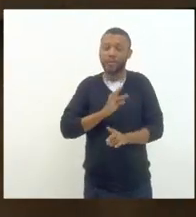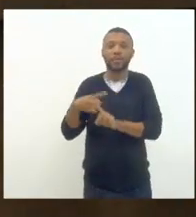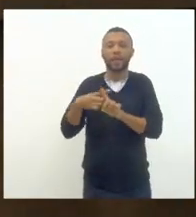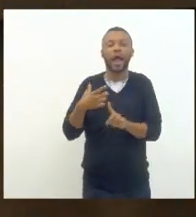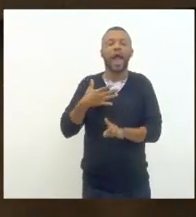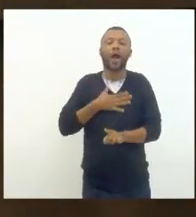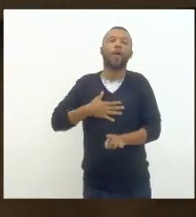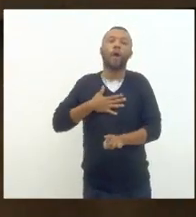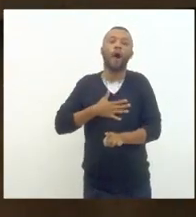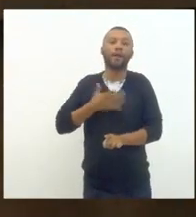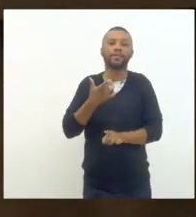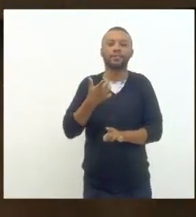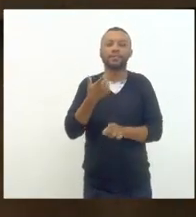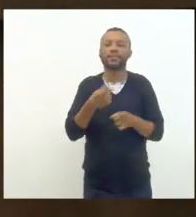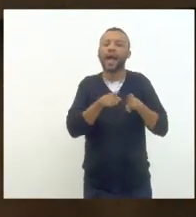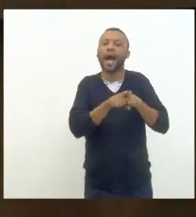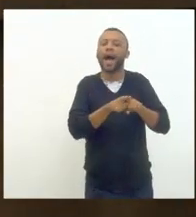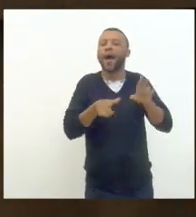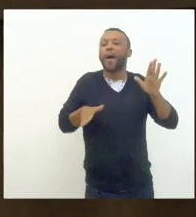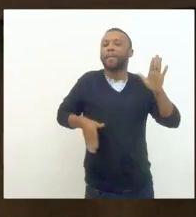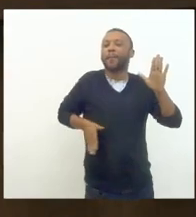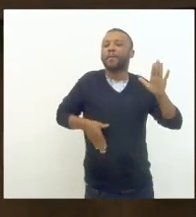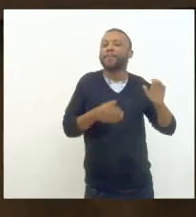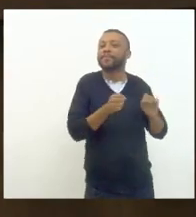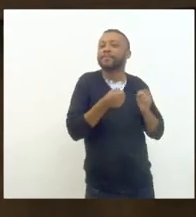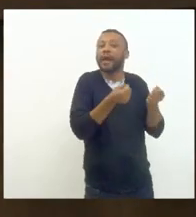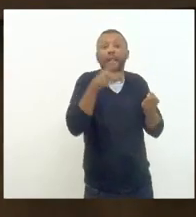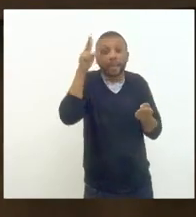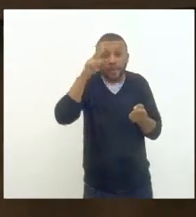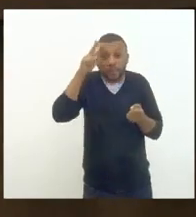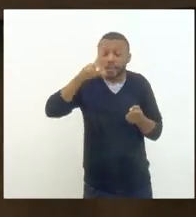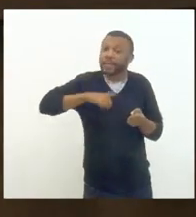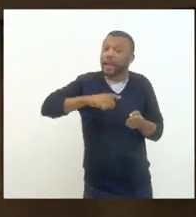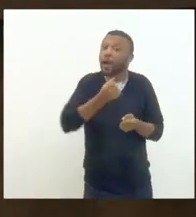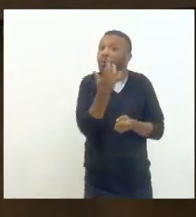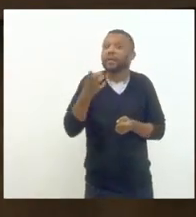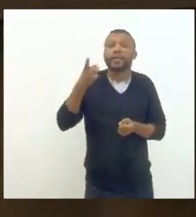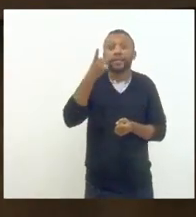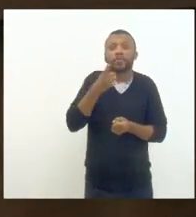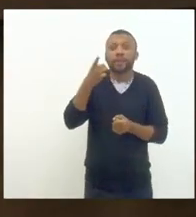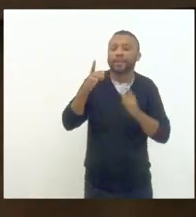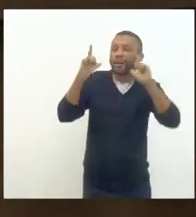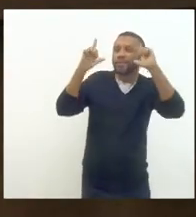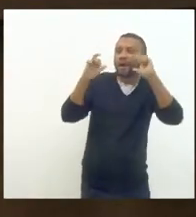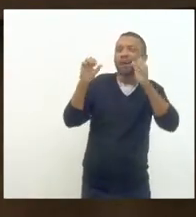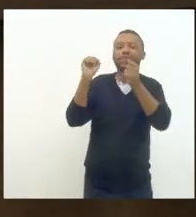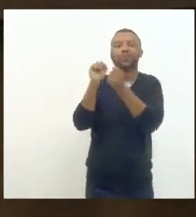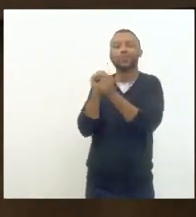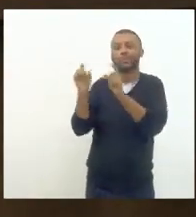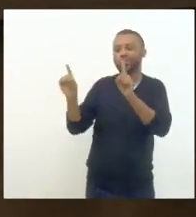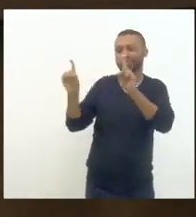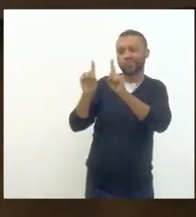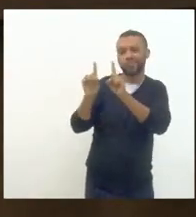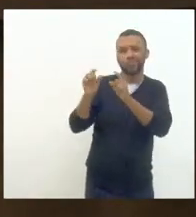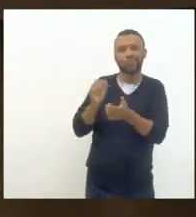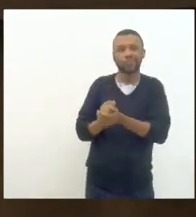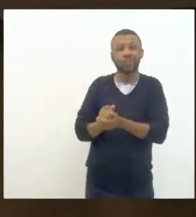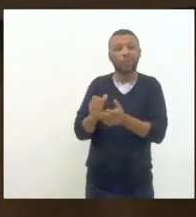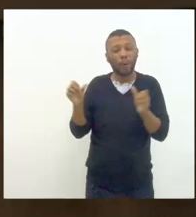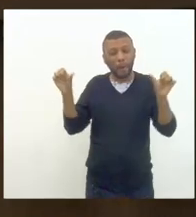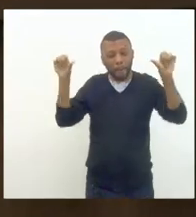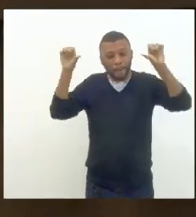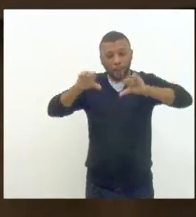de estar do lado dos vagabundos. Lembrando que tem deputados que se deixam fotografar ao lado dos